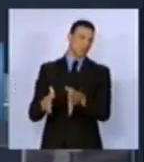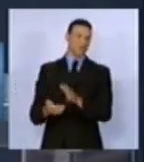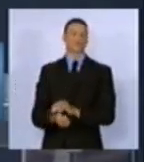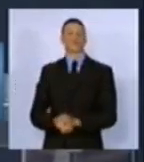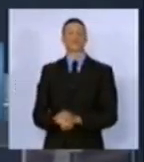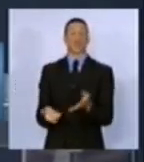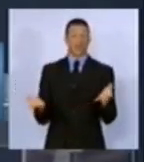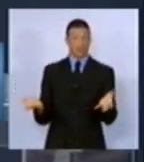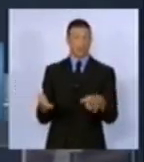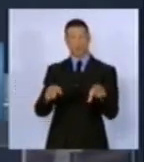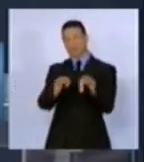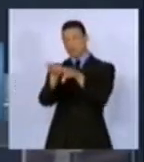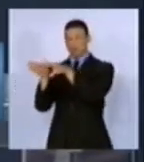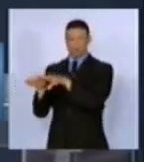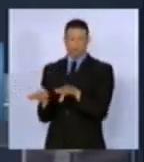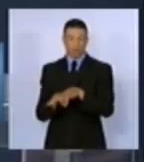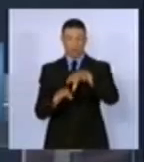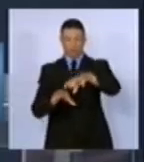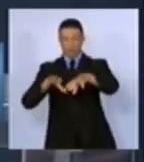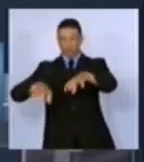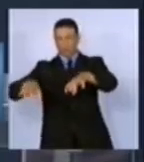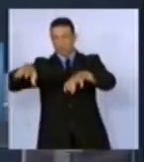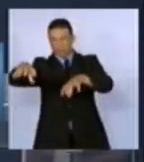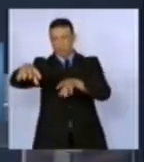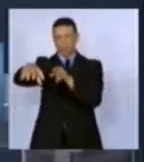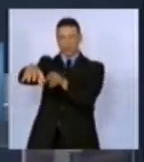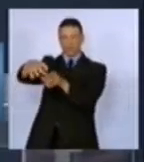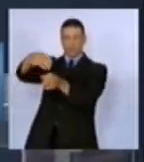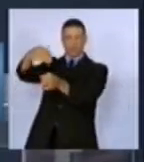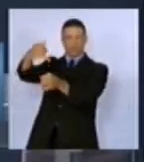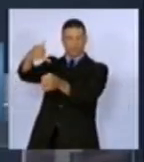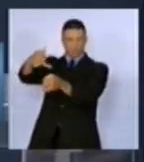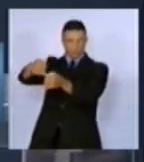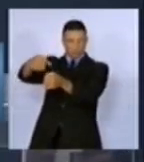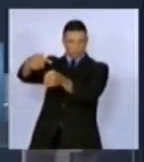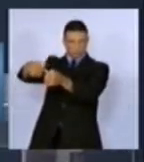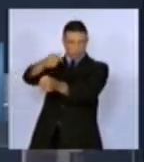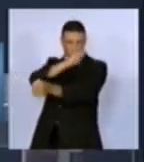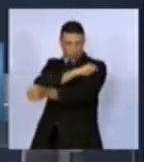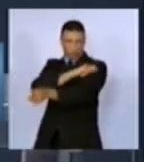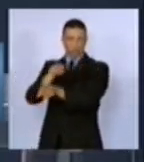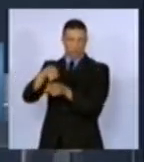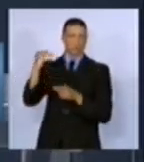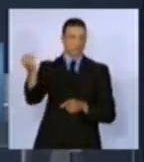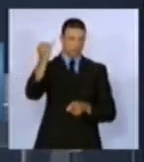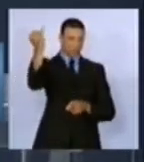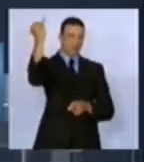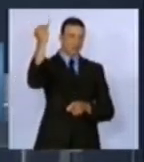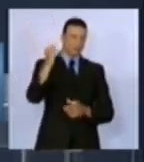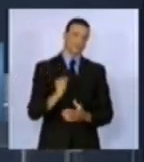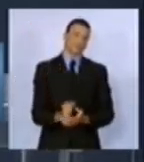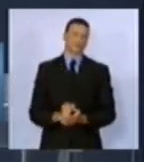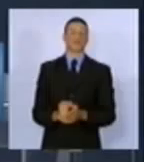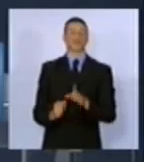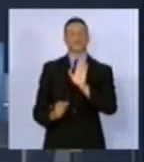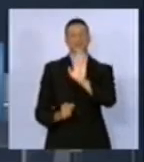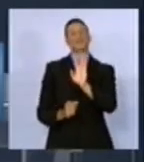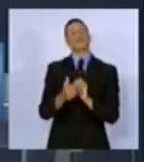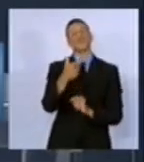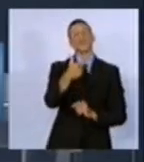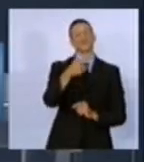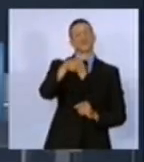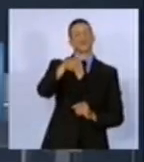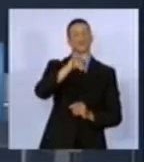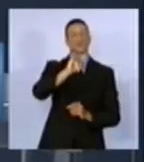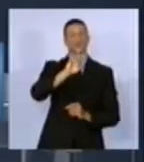igualmente o setores de açúcar e di etanol também são relevantes na geração de empregos dos mais de 2 milhões empregos